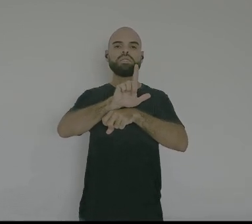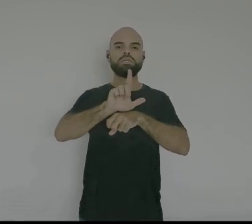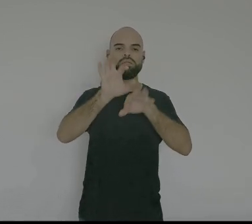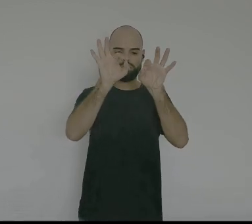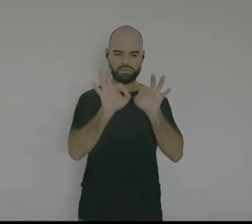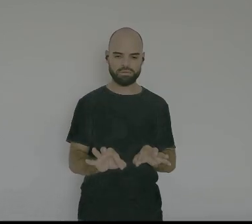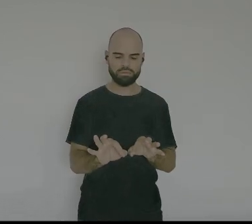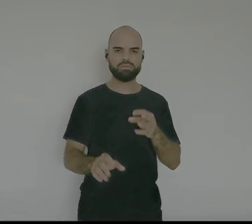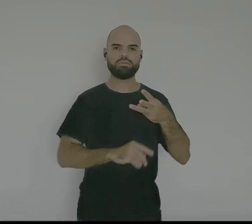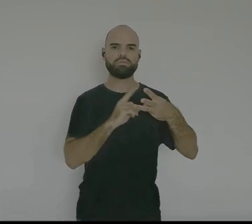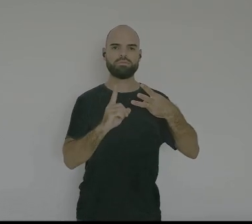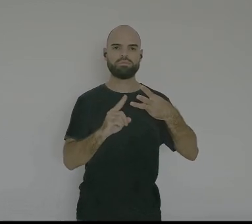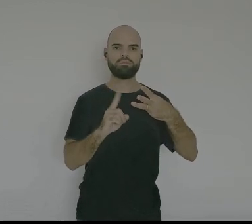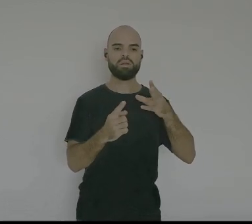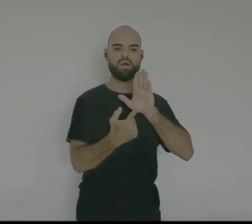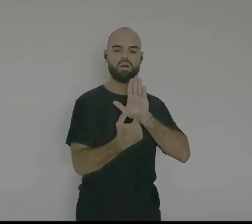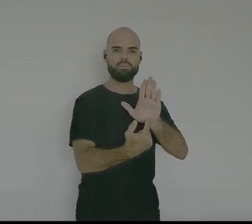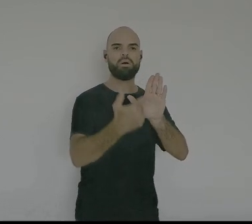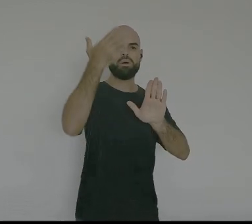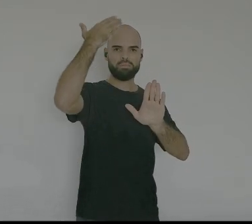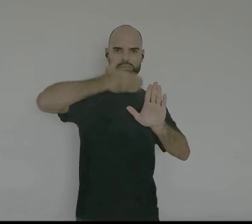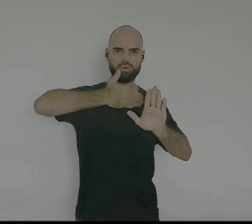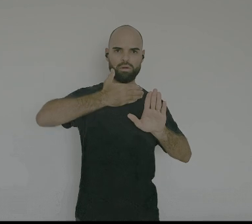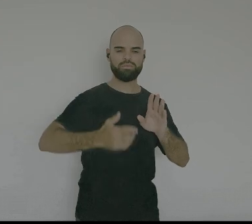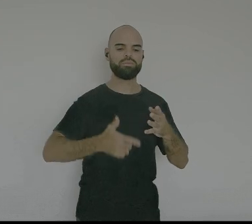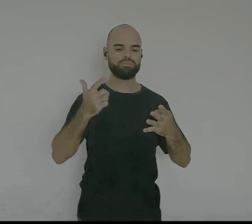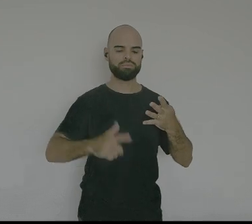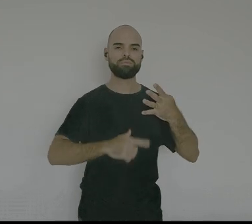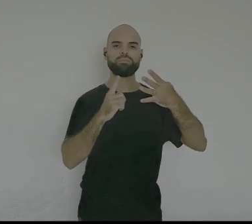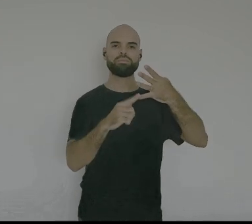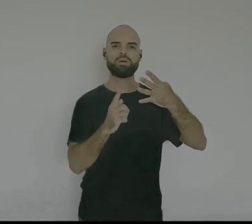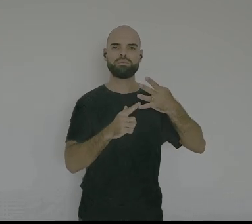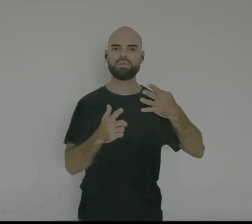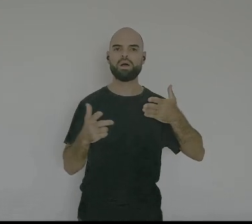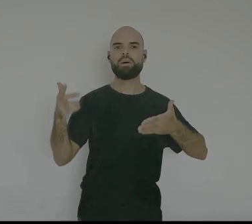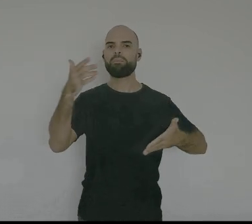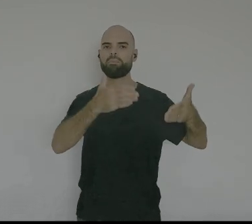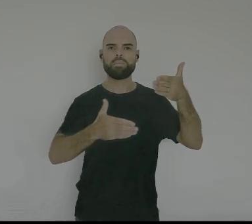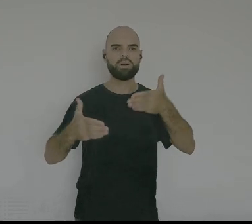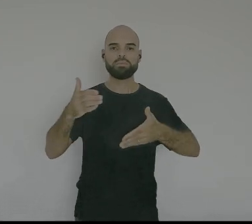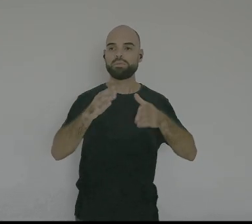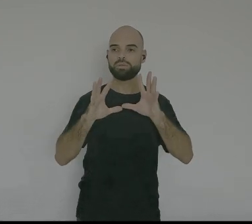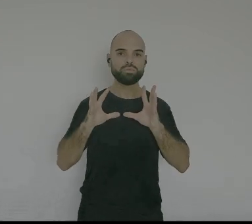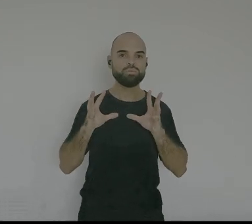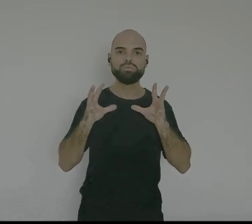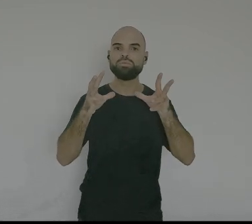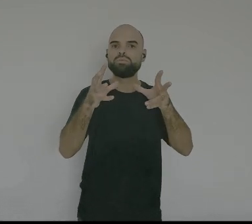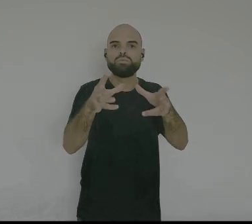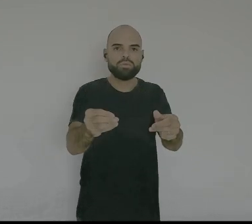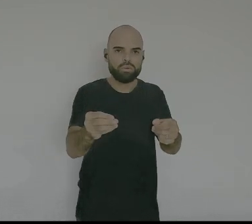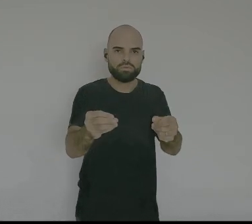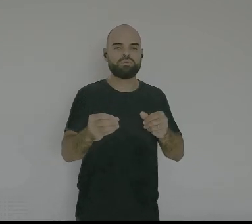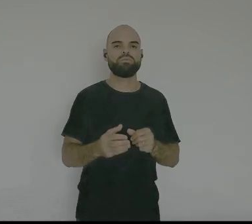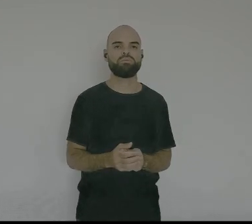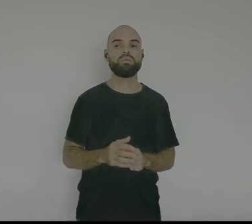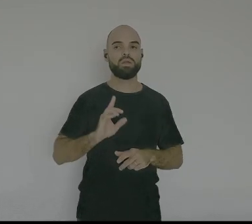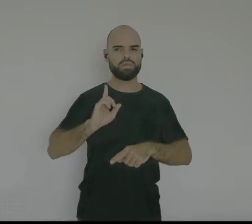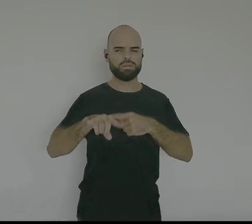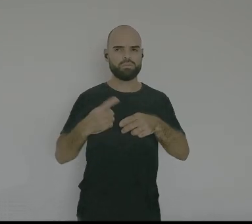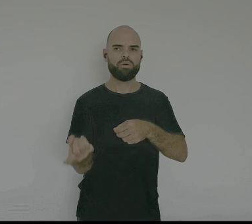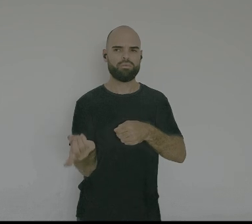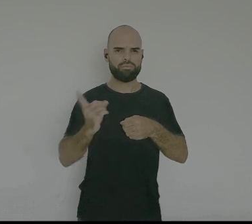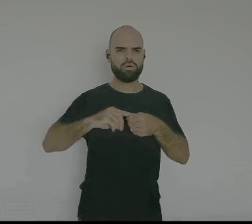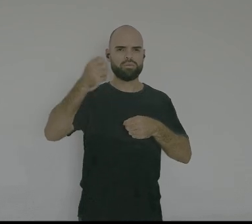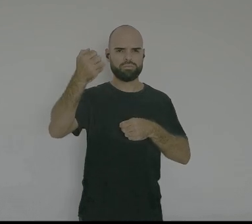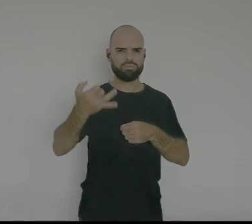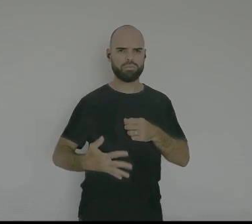liderança efetiva, transparência e prestação de contas, accountability, participação de todos os